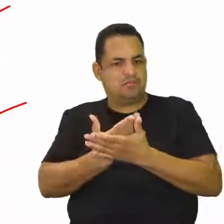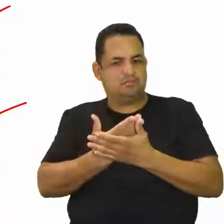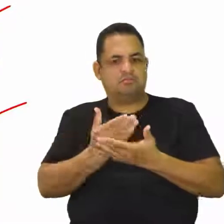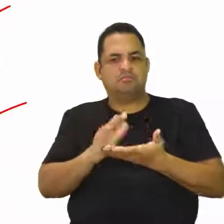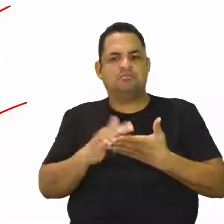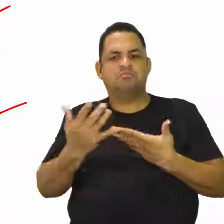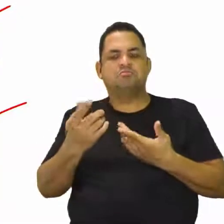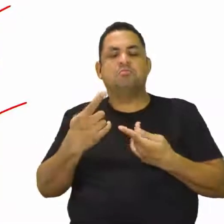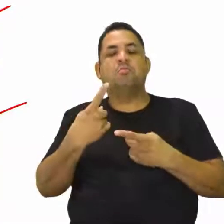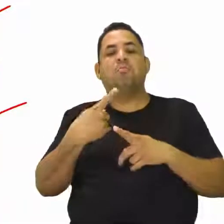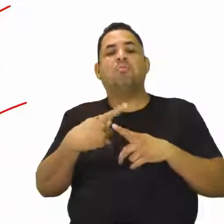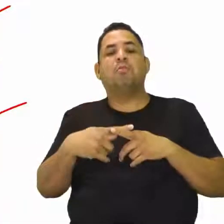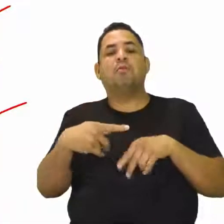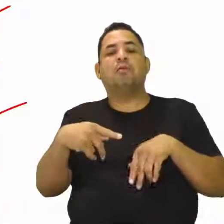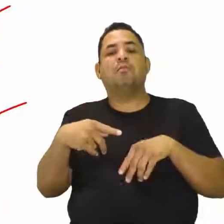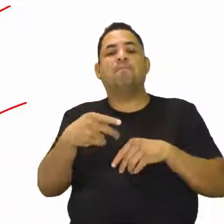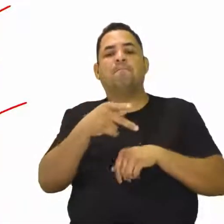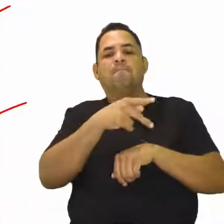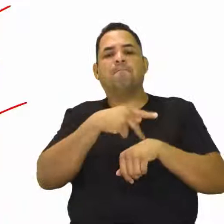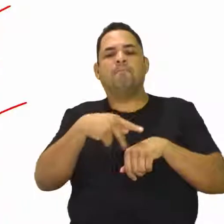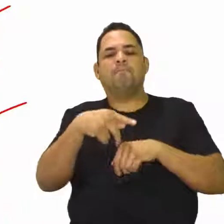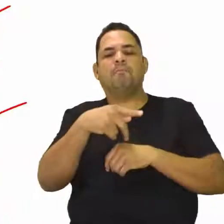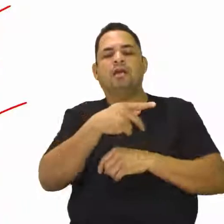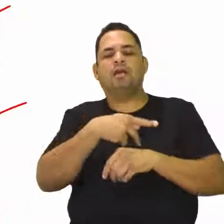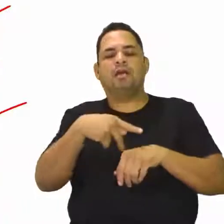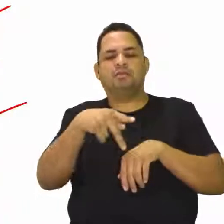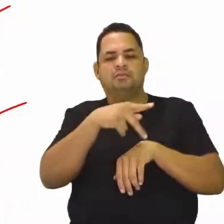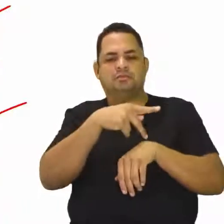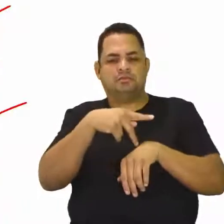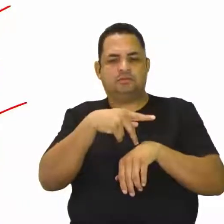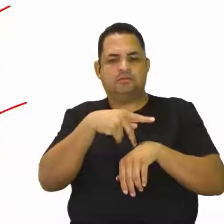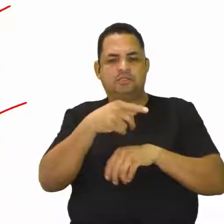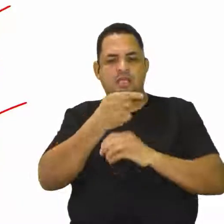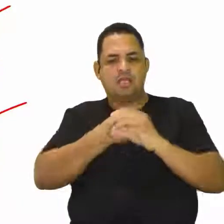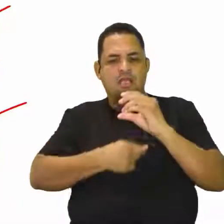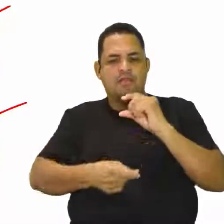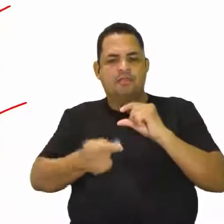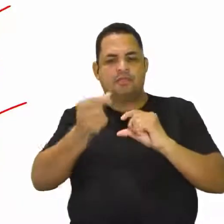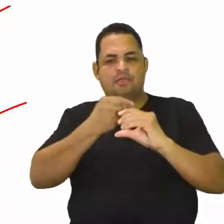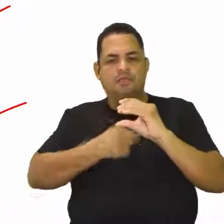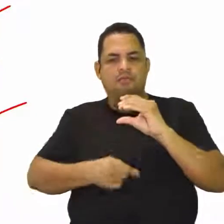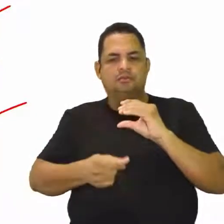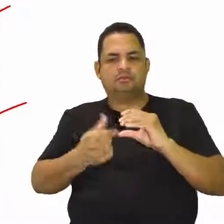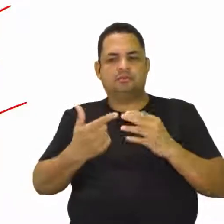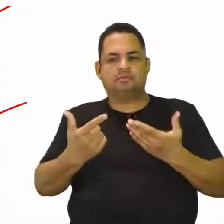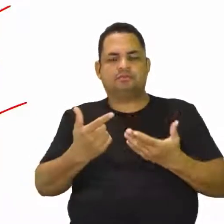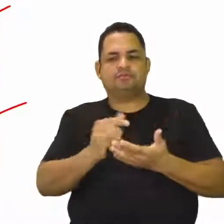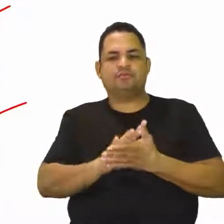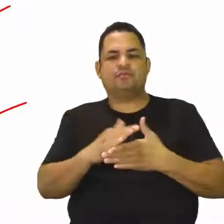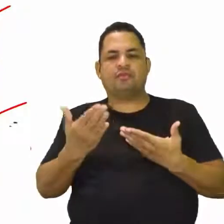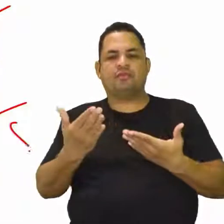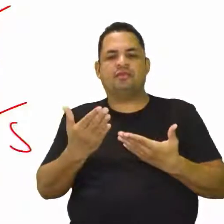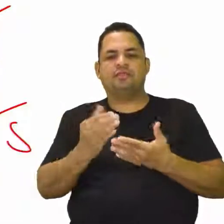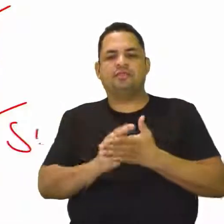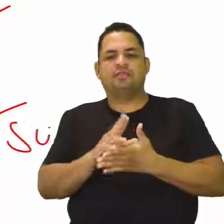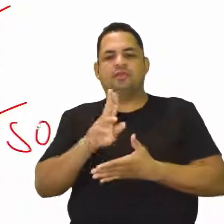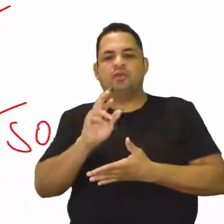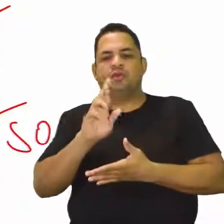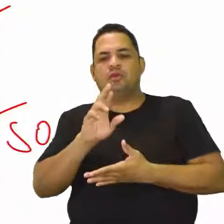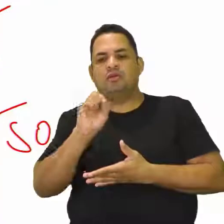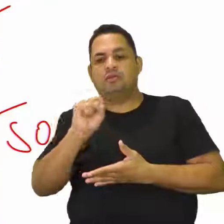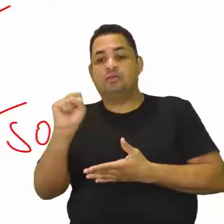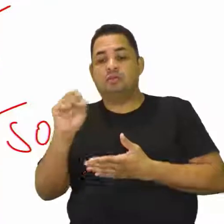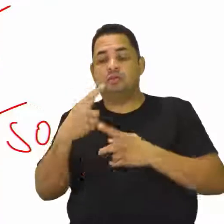países capitalistas do Ocidente, certo? Vejam, a União Soviética ela